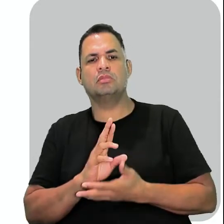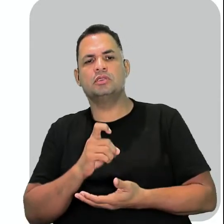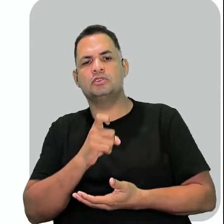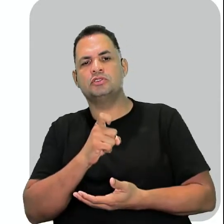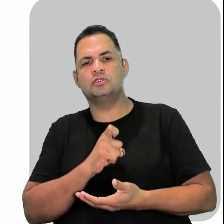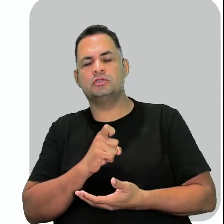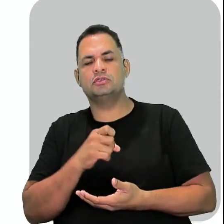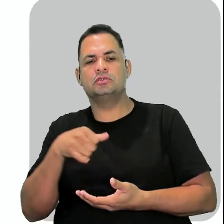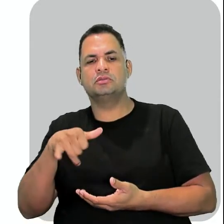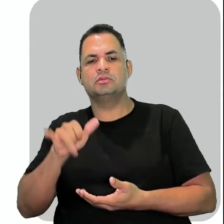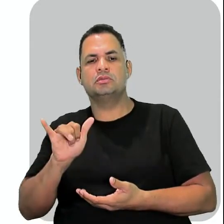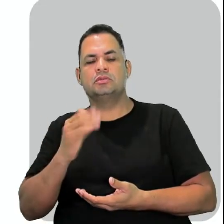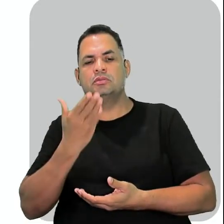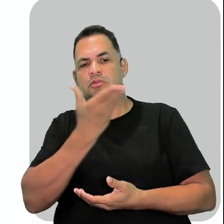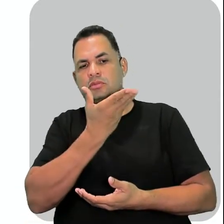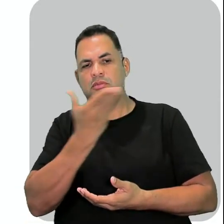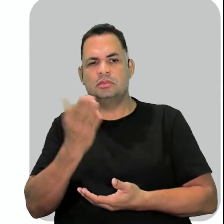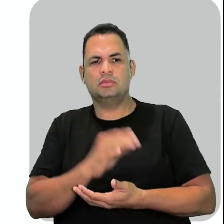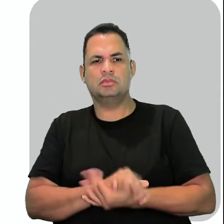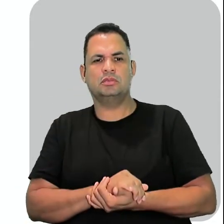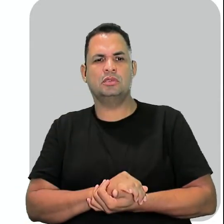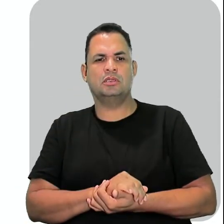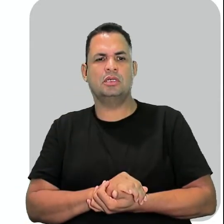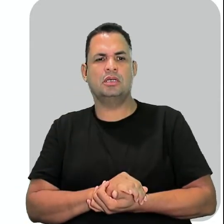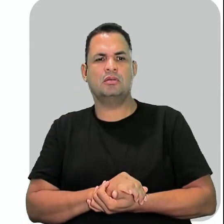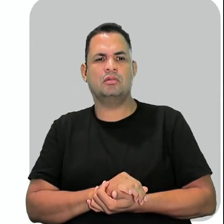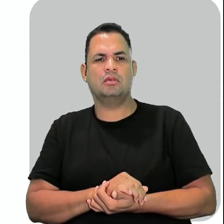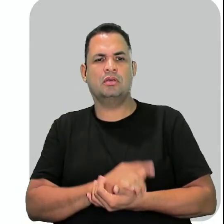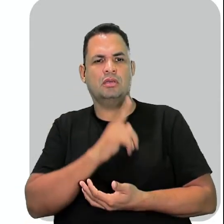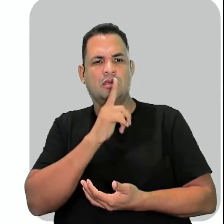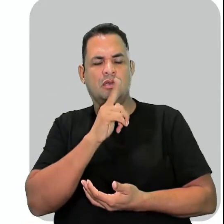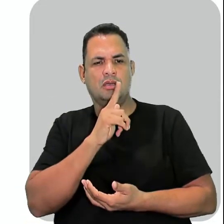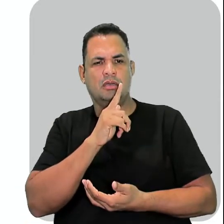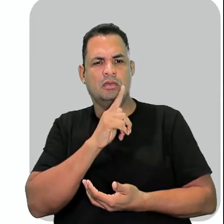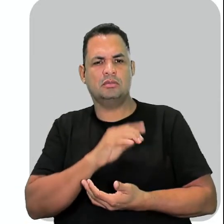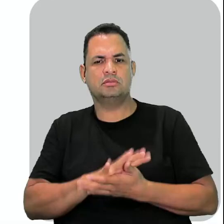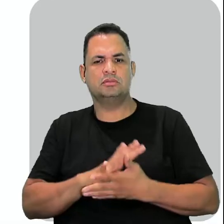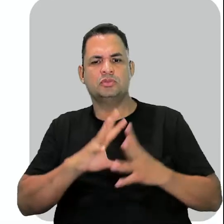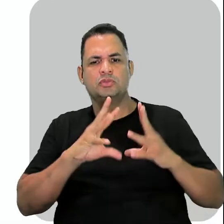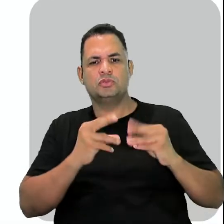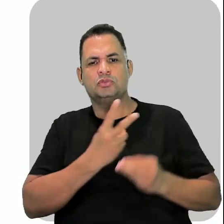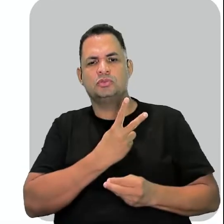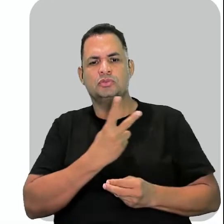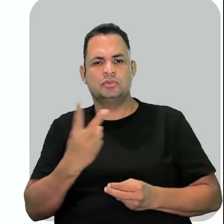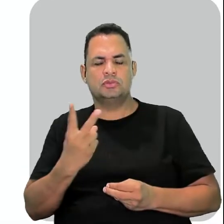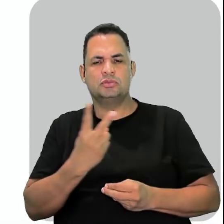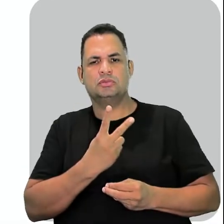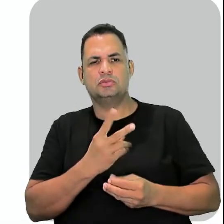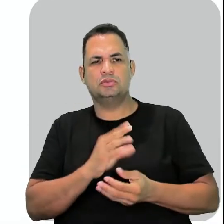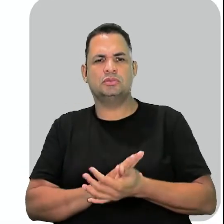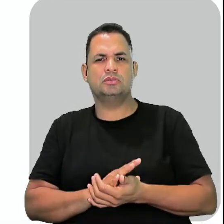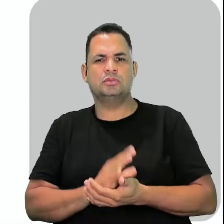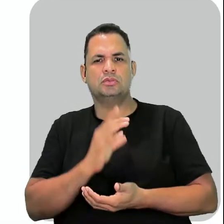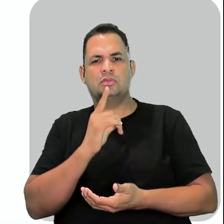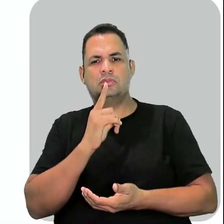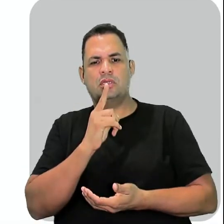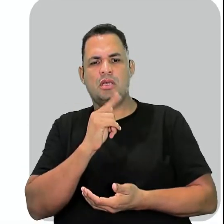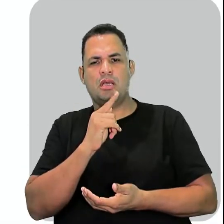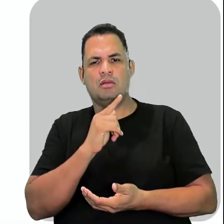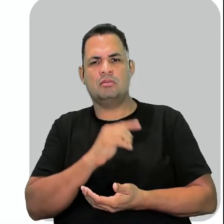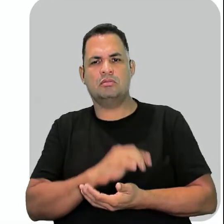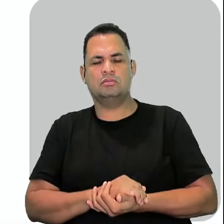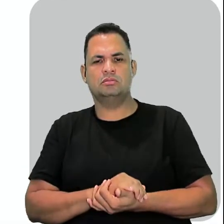e quem é Y? X e Y, nesse caso, vai ser a água. Todos os dois eu vou ter a saída